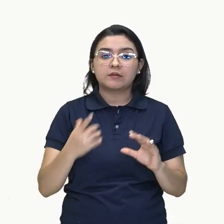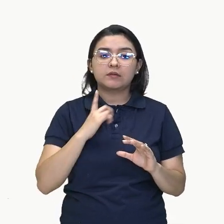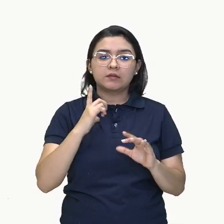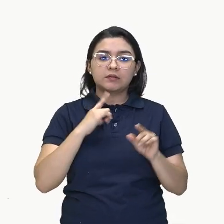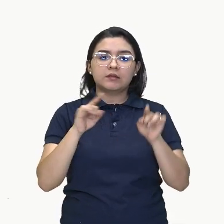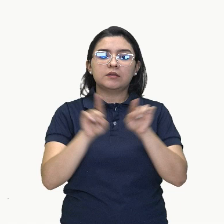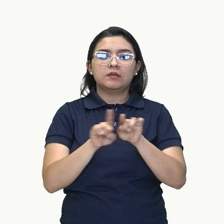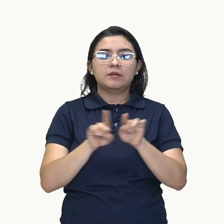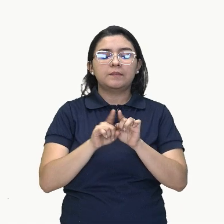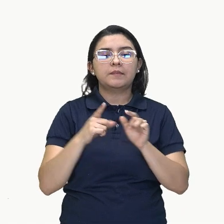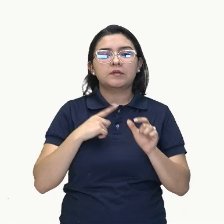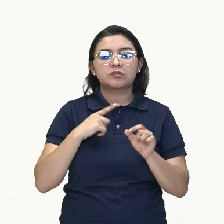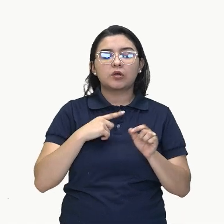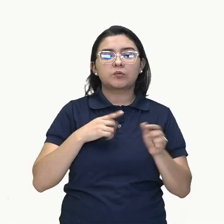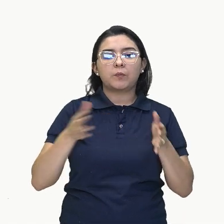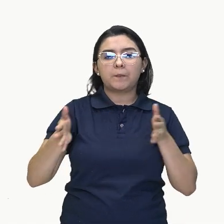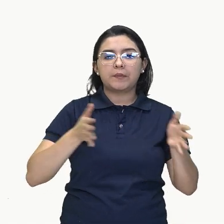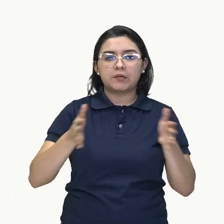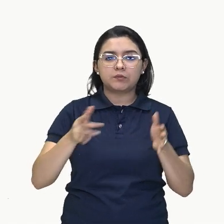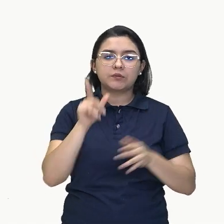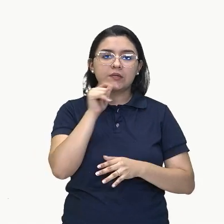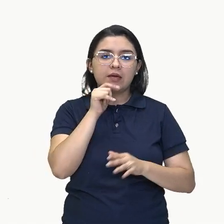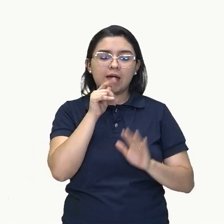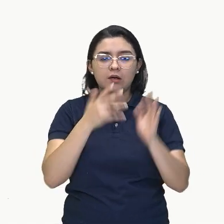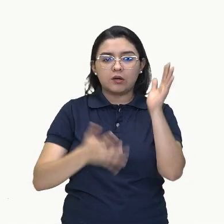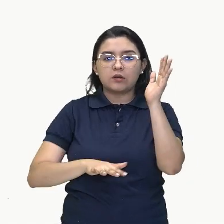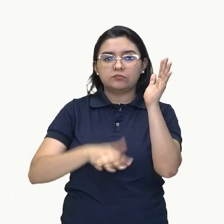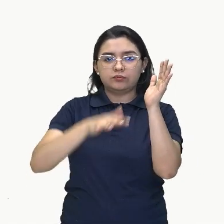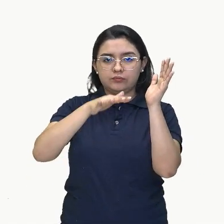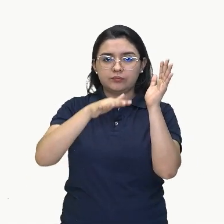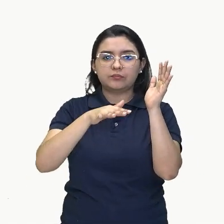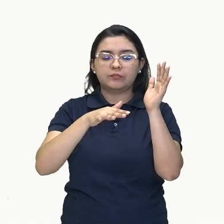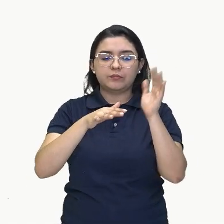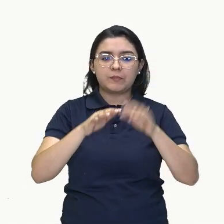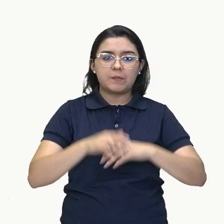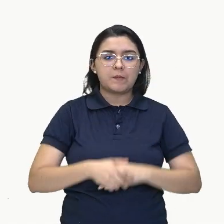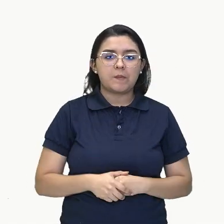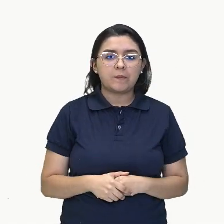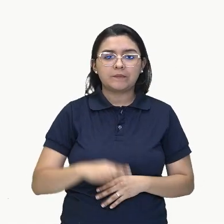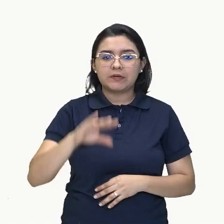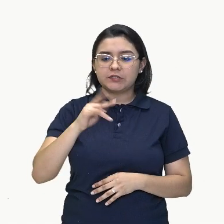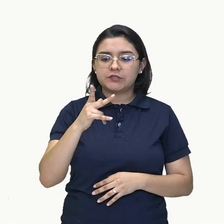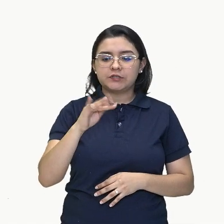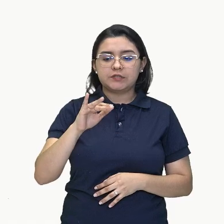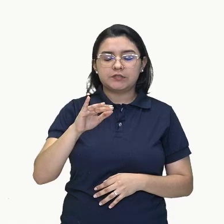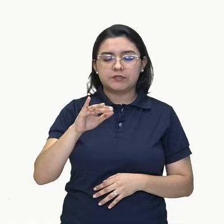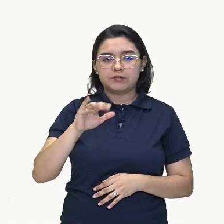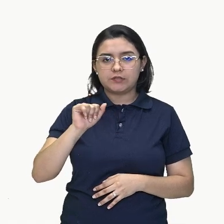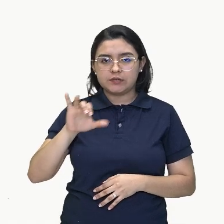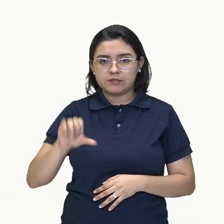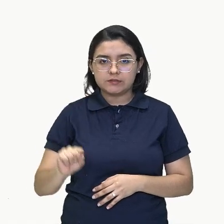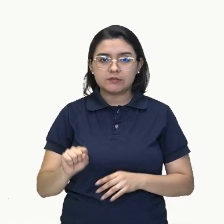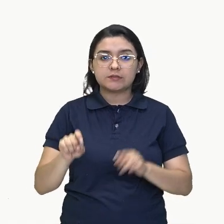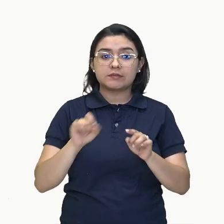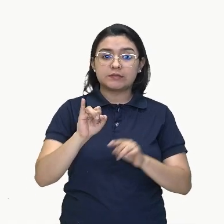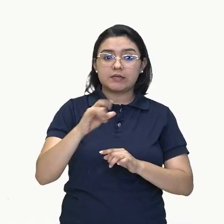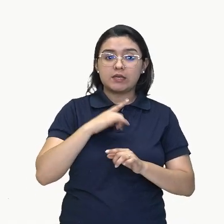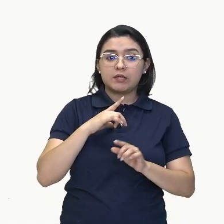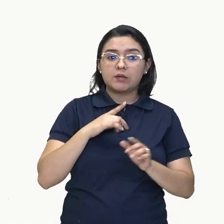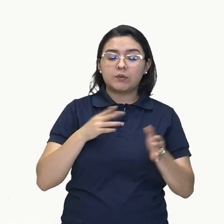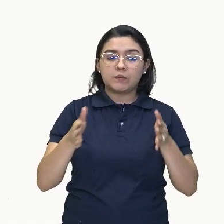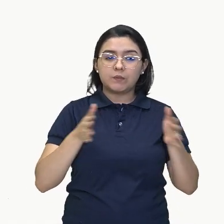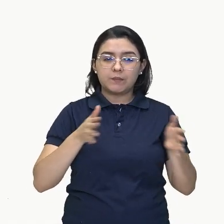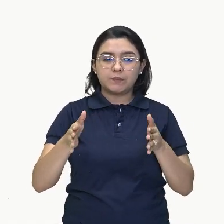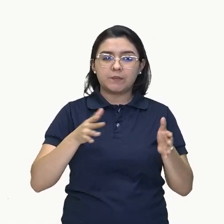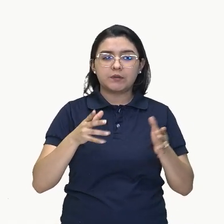ser inundada somente no período das cheias dos rios, tá bom? Então, quando a gente está no período